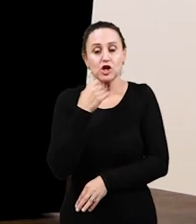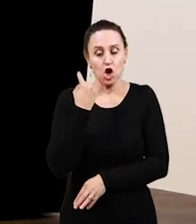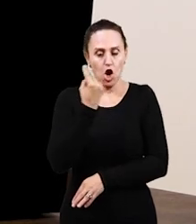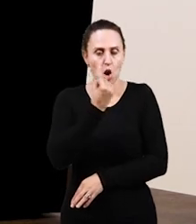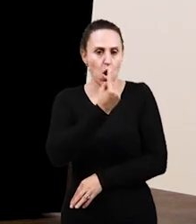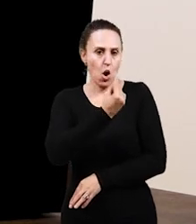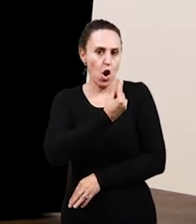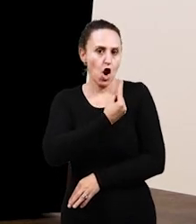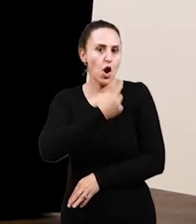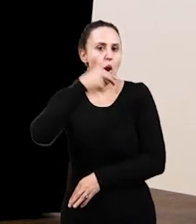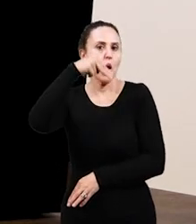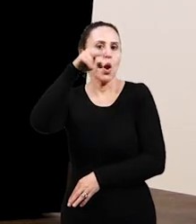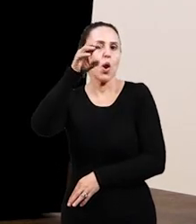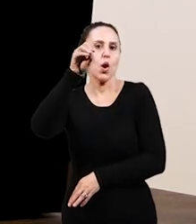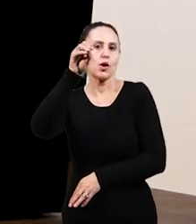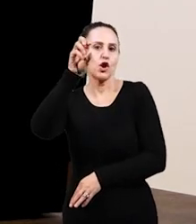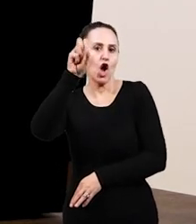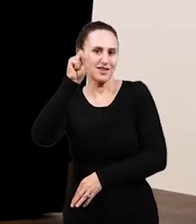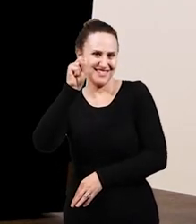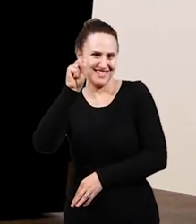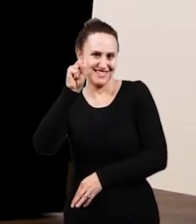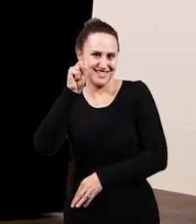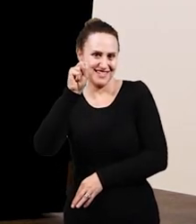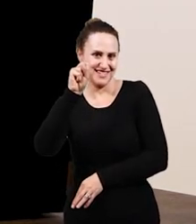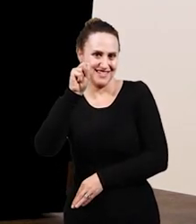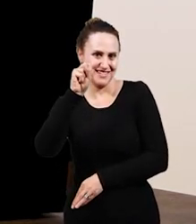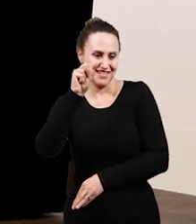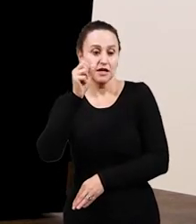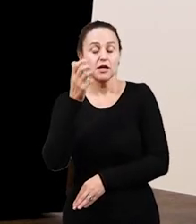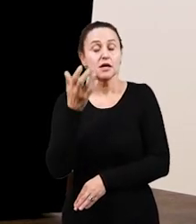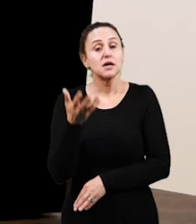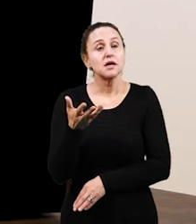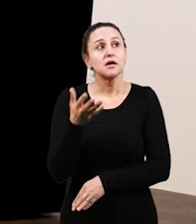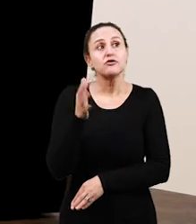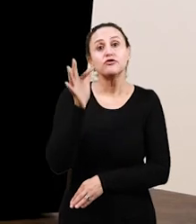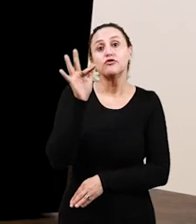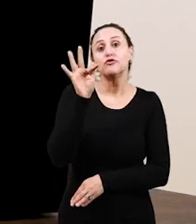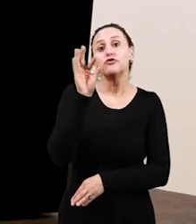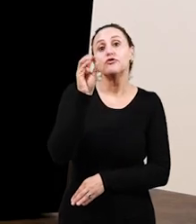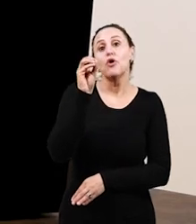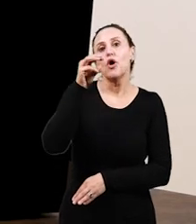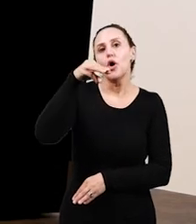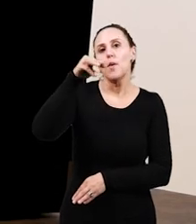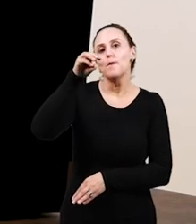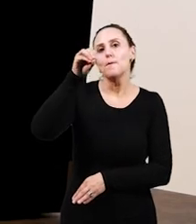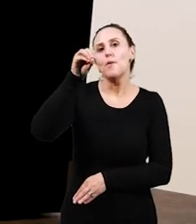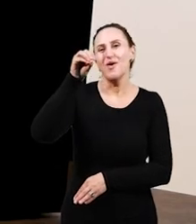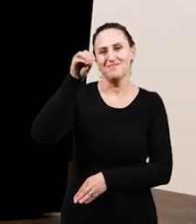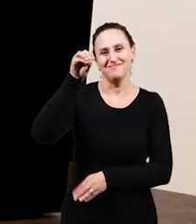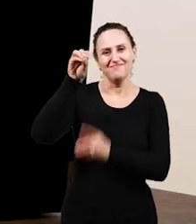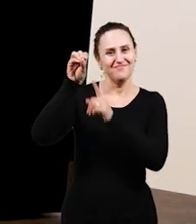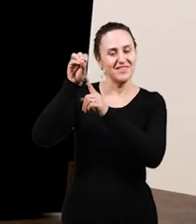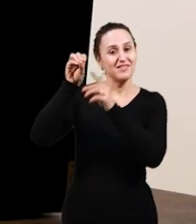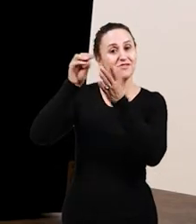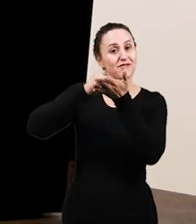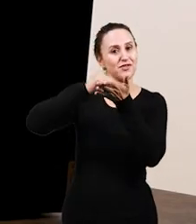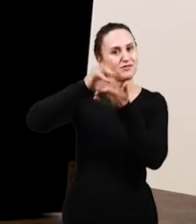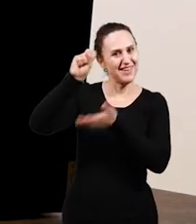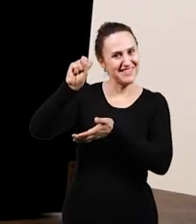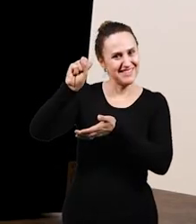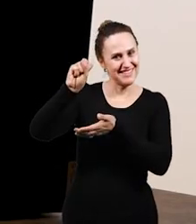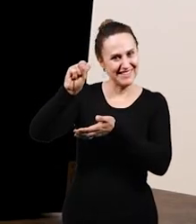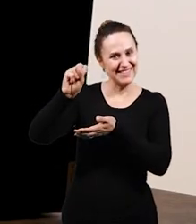fomos a gente pode dizer nosso como né cortando o s então é em situações mais informais E isso também é